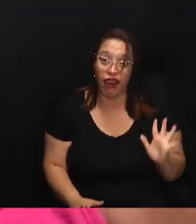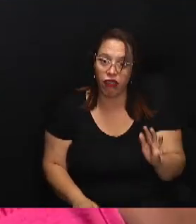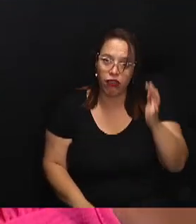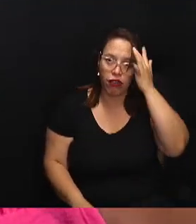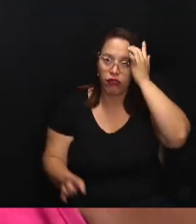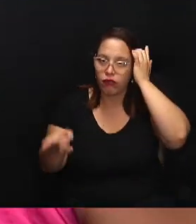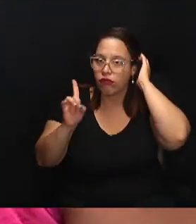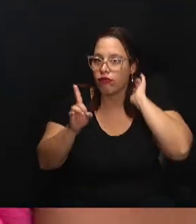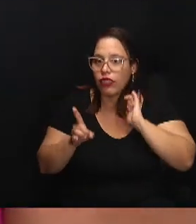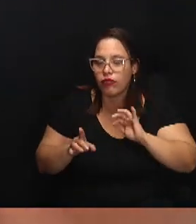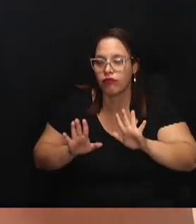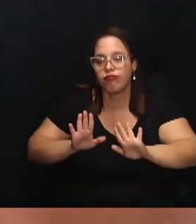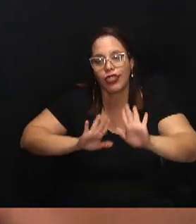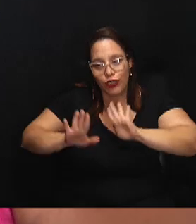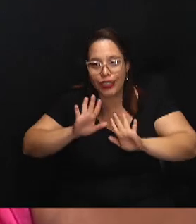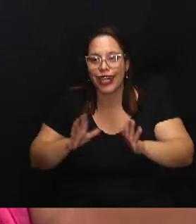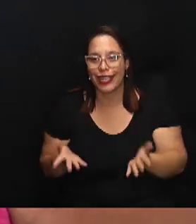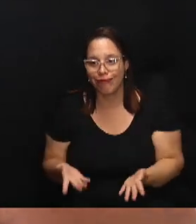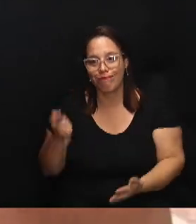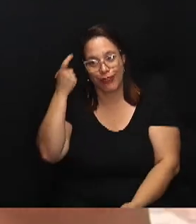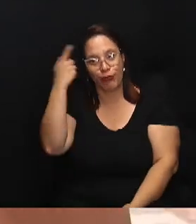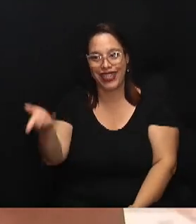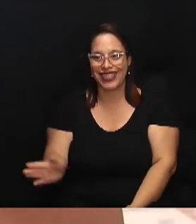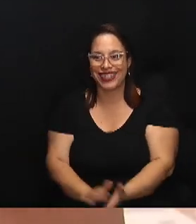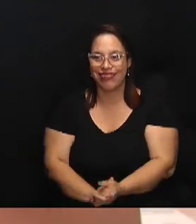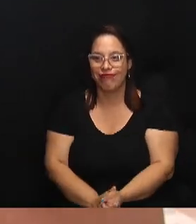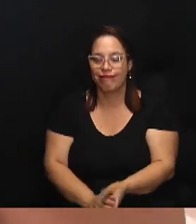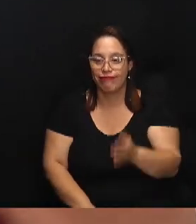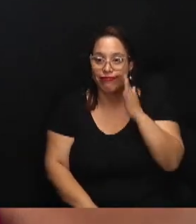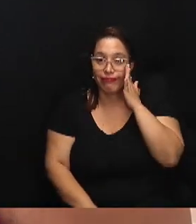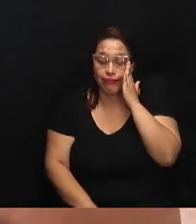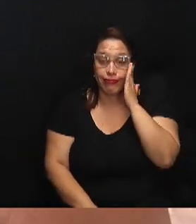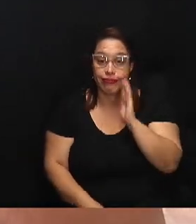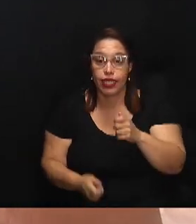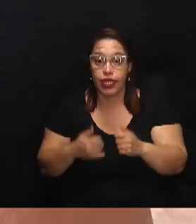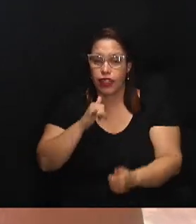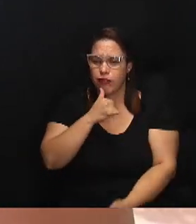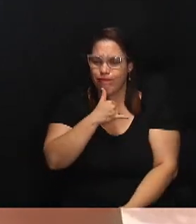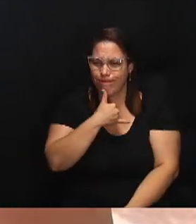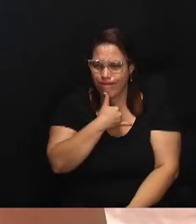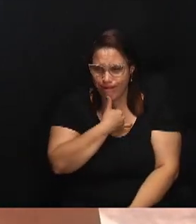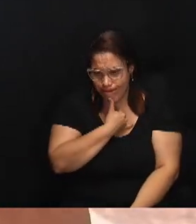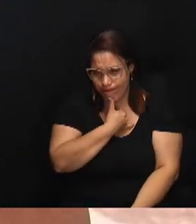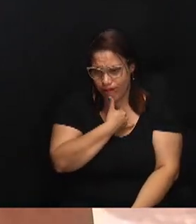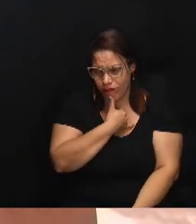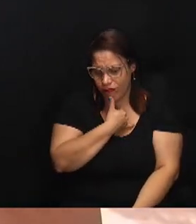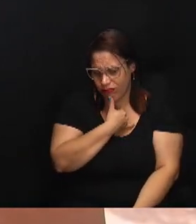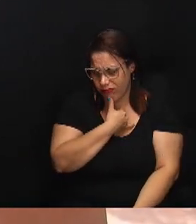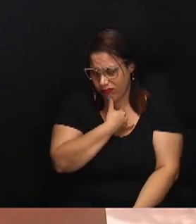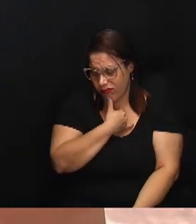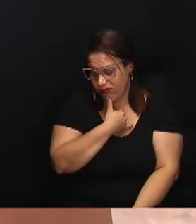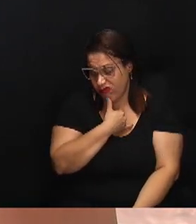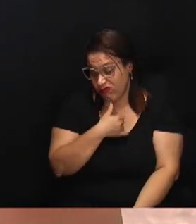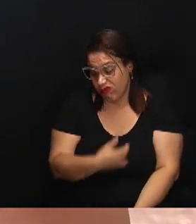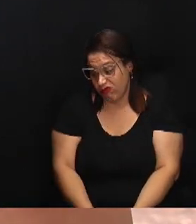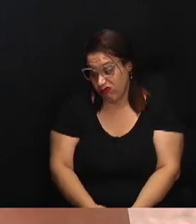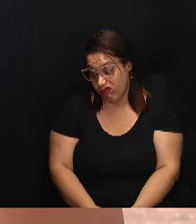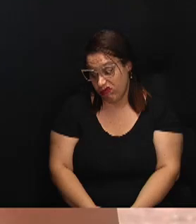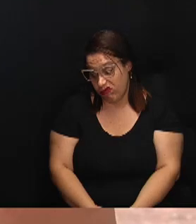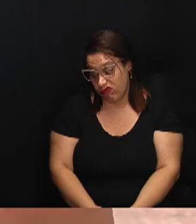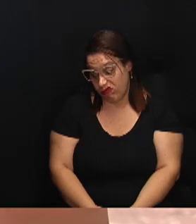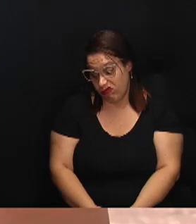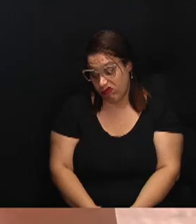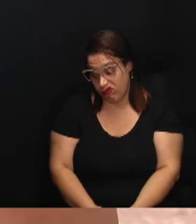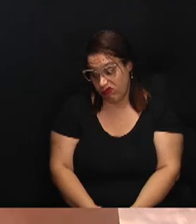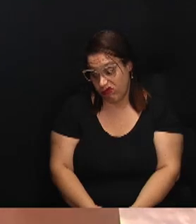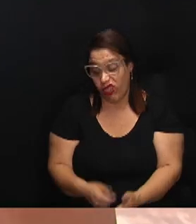Tá bom? É isso que eu penso, entendeu? Então, tristeza, quando às vezes a gente fica um pouco triste ou por